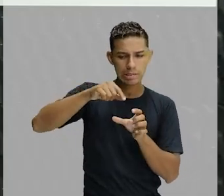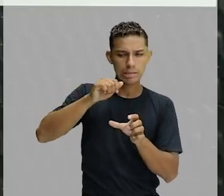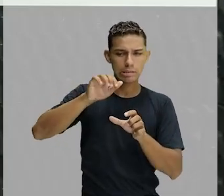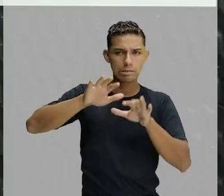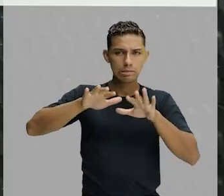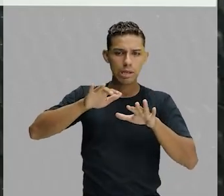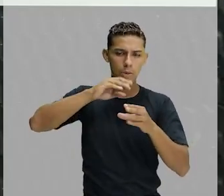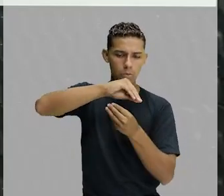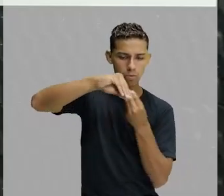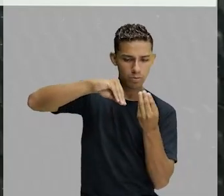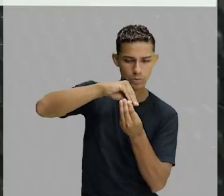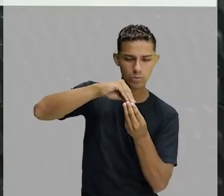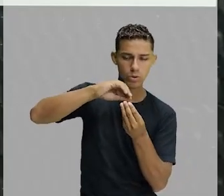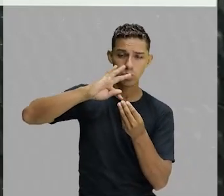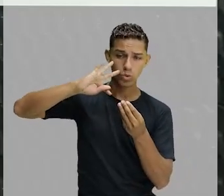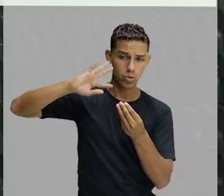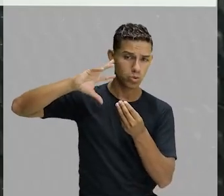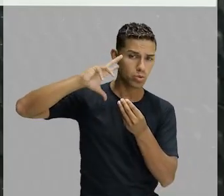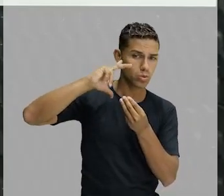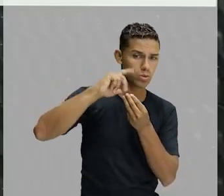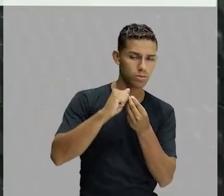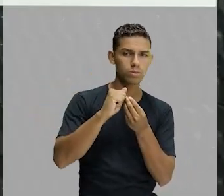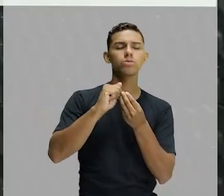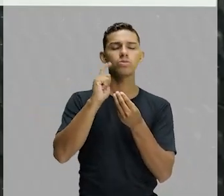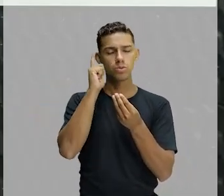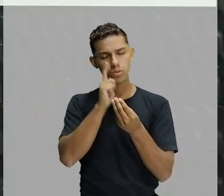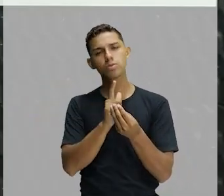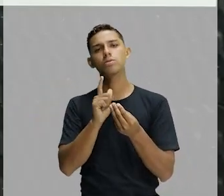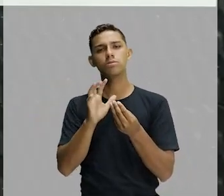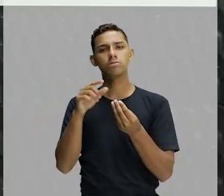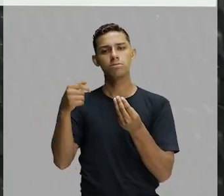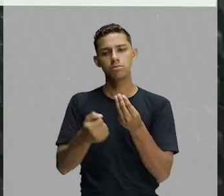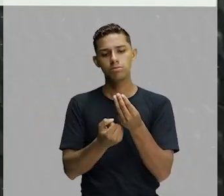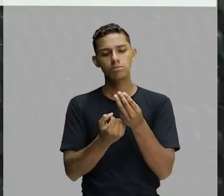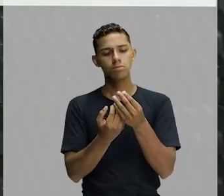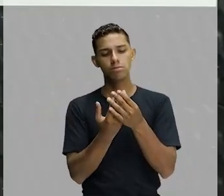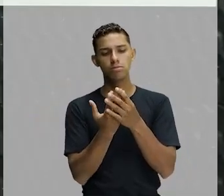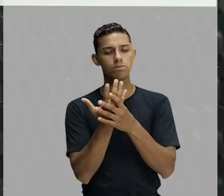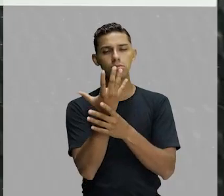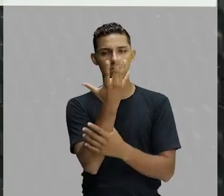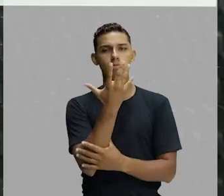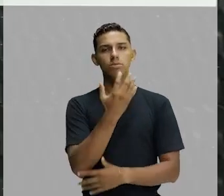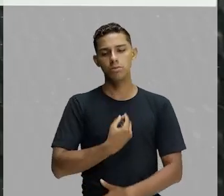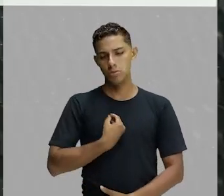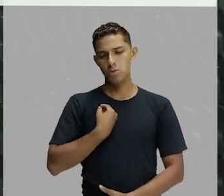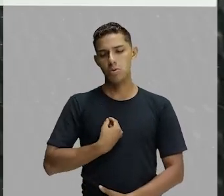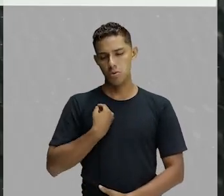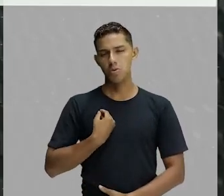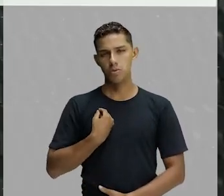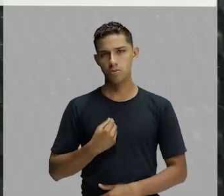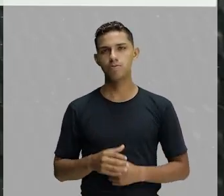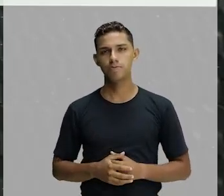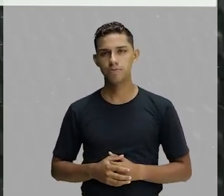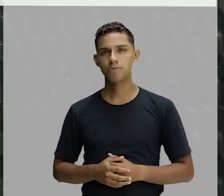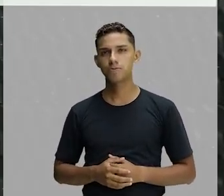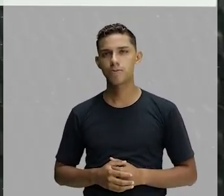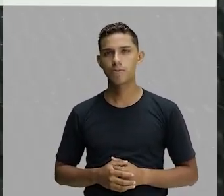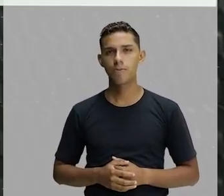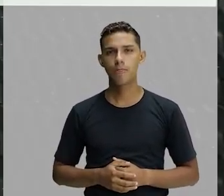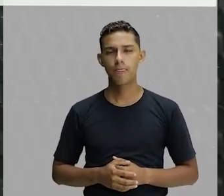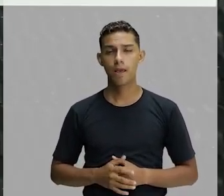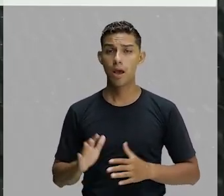você unir todas as condições adequadas, a planta ela consegue sobreviver. Pessoal, eu vou dar exemplo de